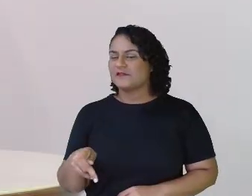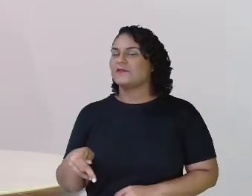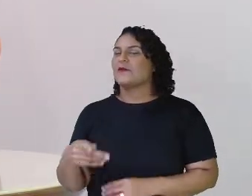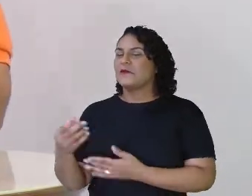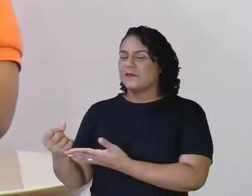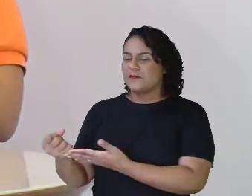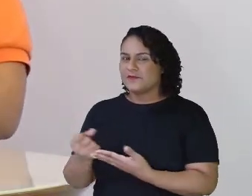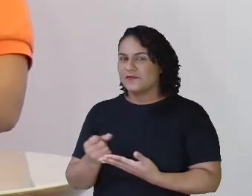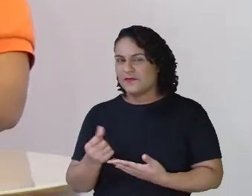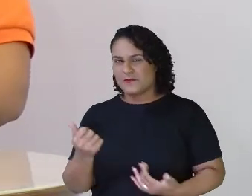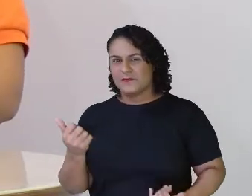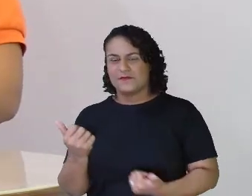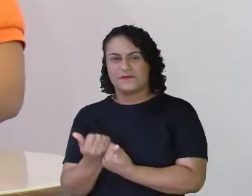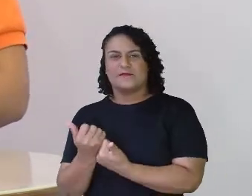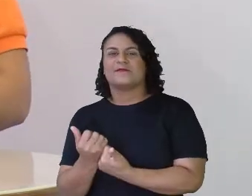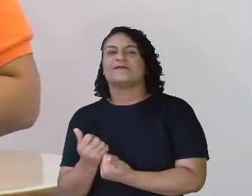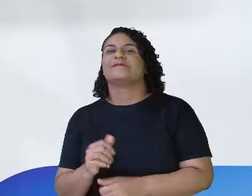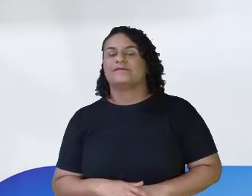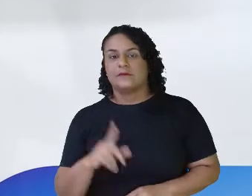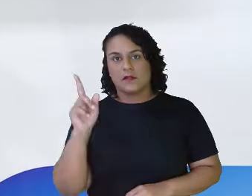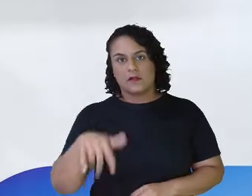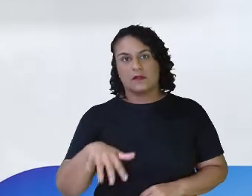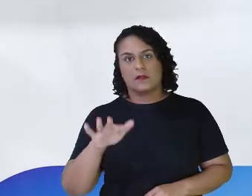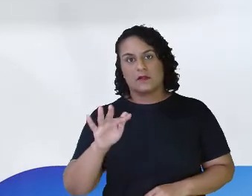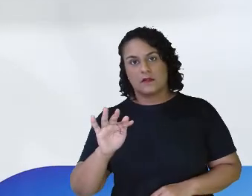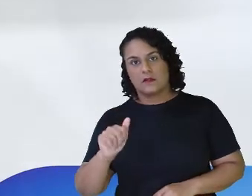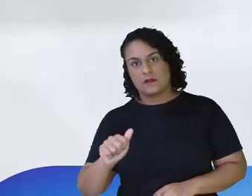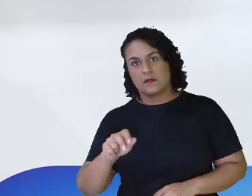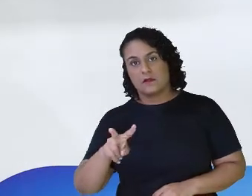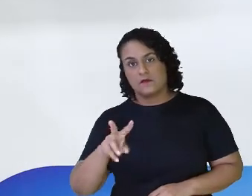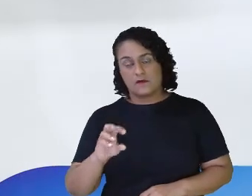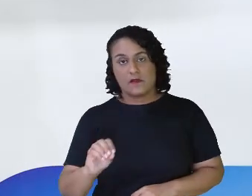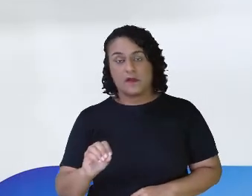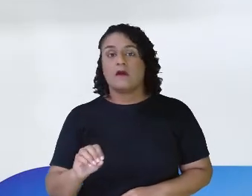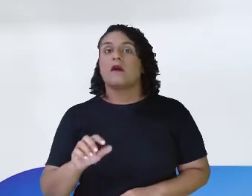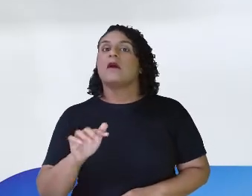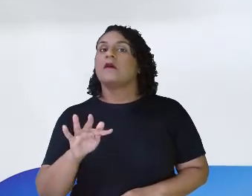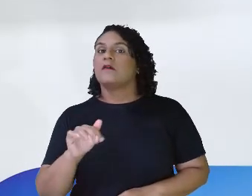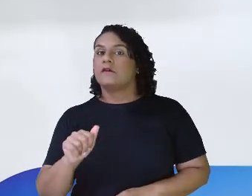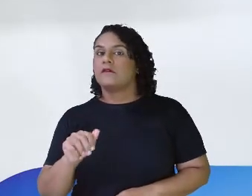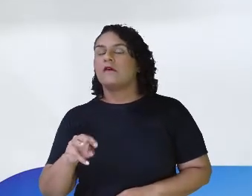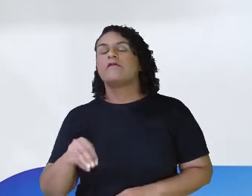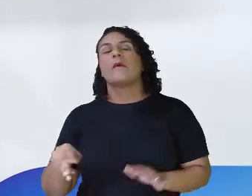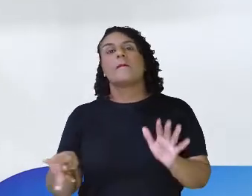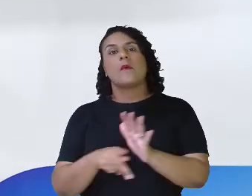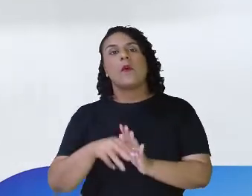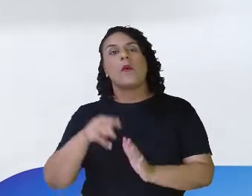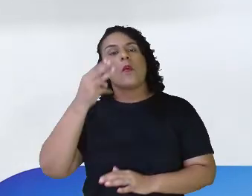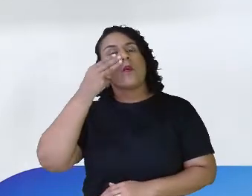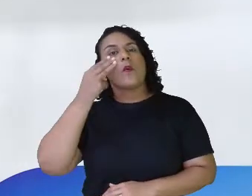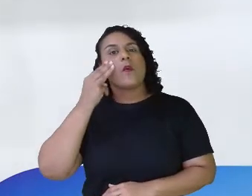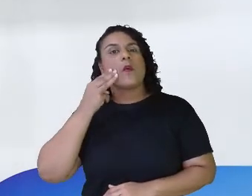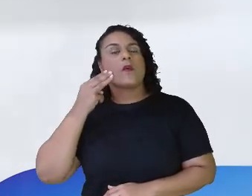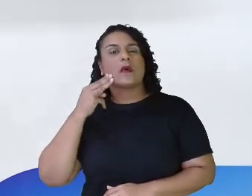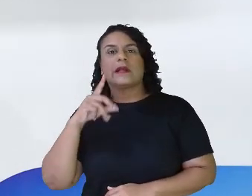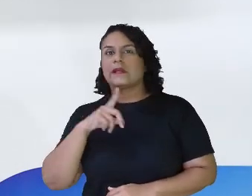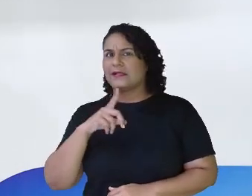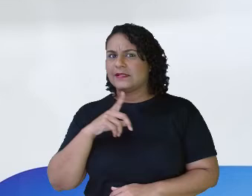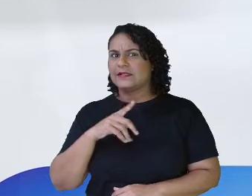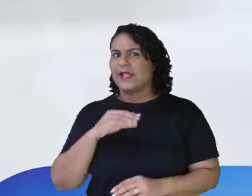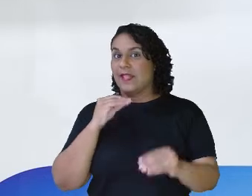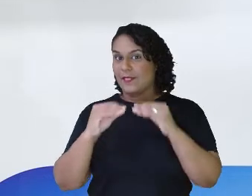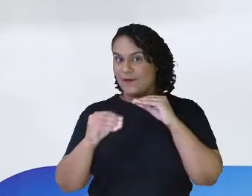aqui para me lembrar, é o favo. O favo de mel, que tem até na